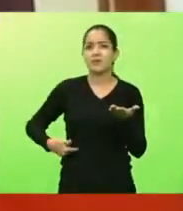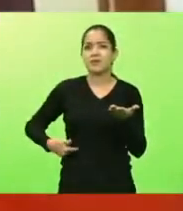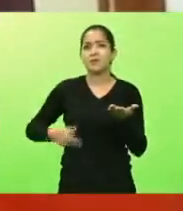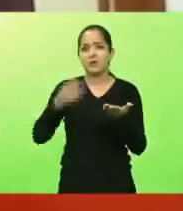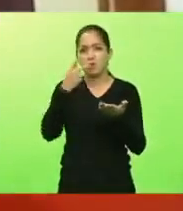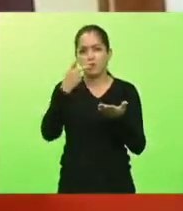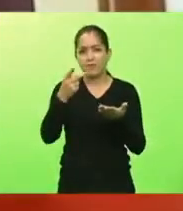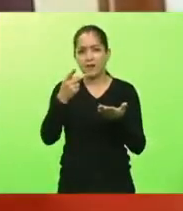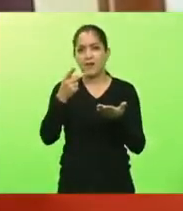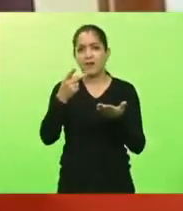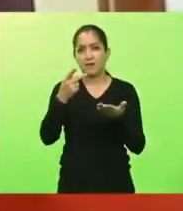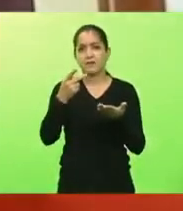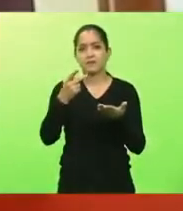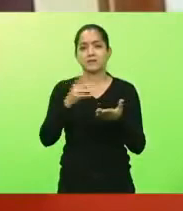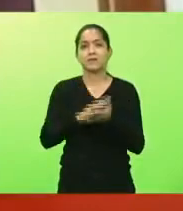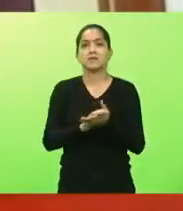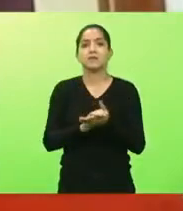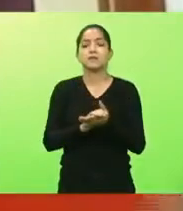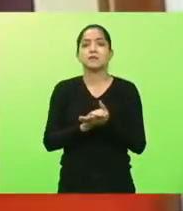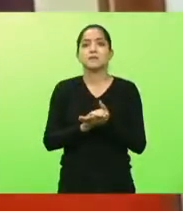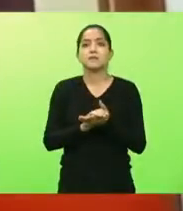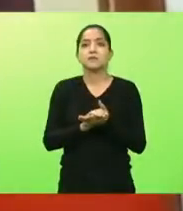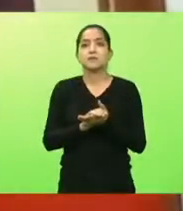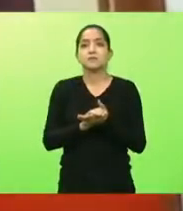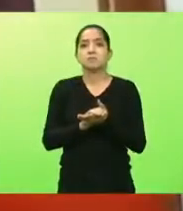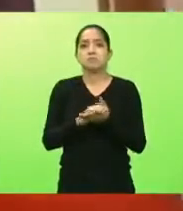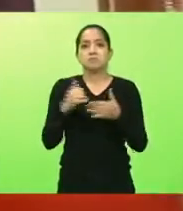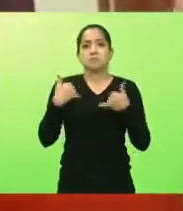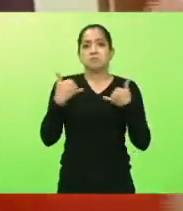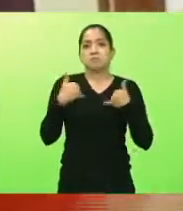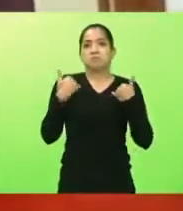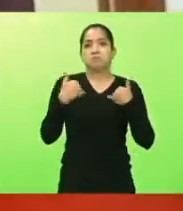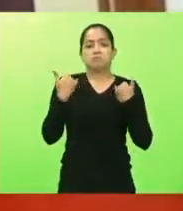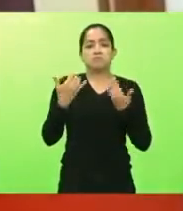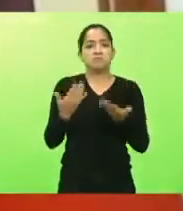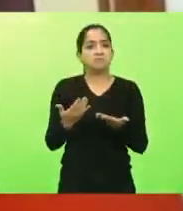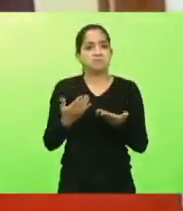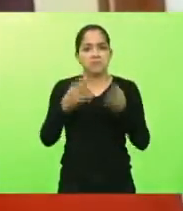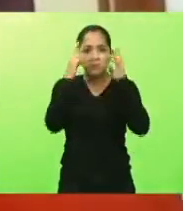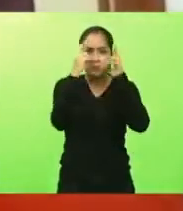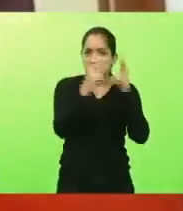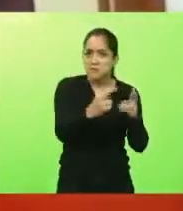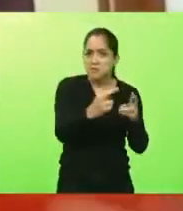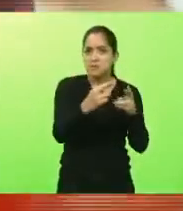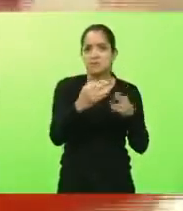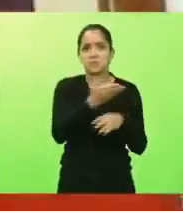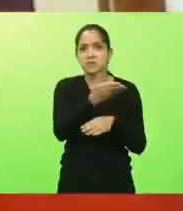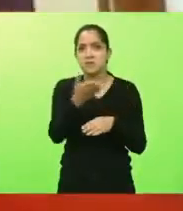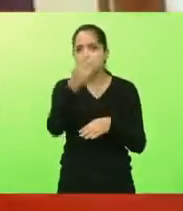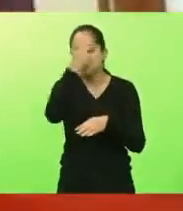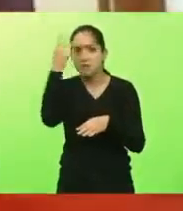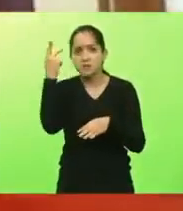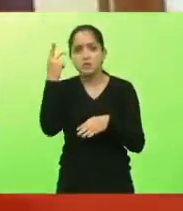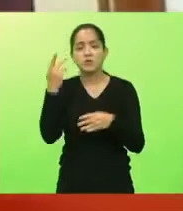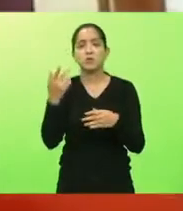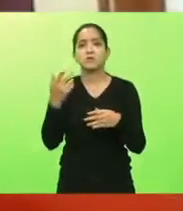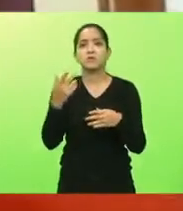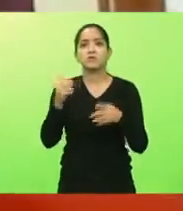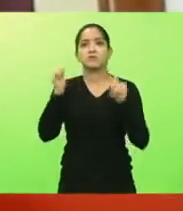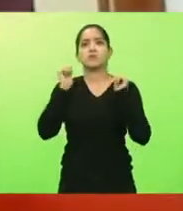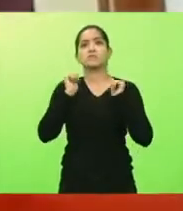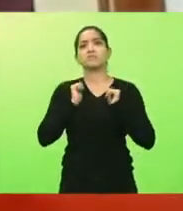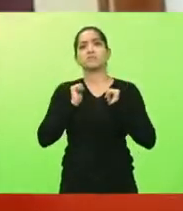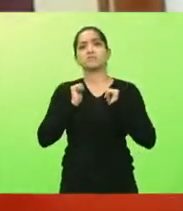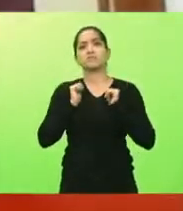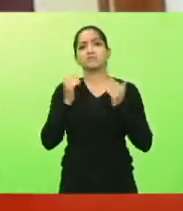Ulisses, governo chique-chique, tá? Não considera as pessoas, não respeita as pessoas e fica só na sombra e na água